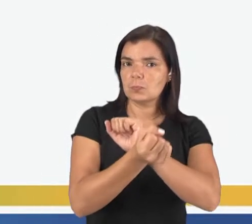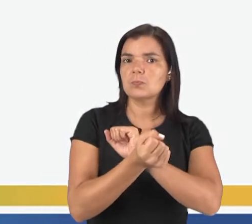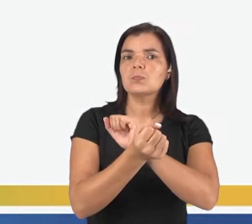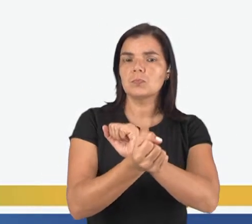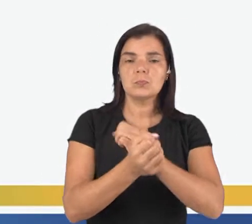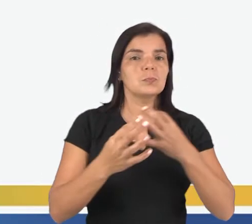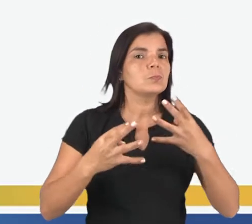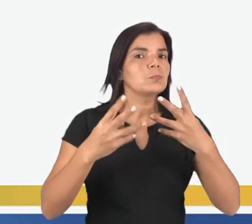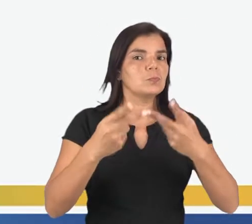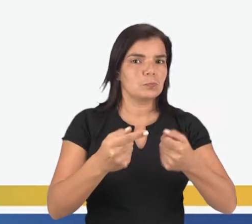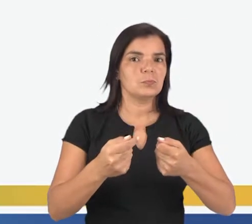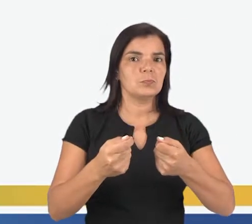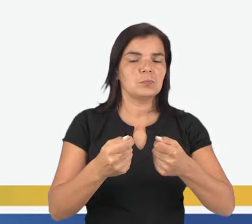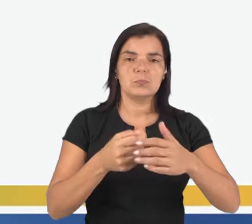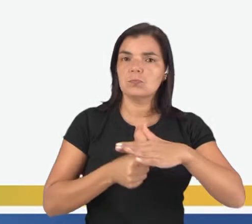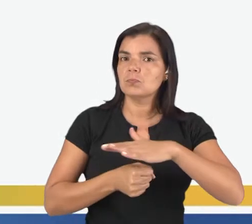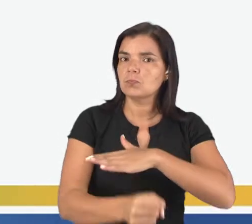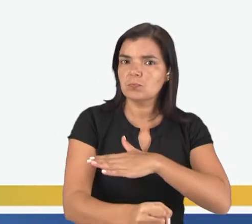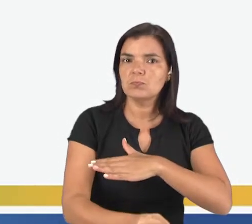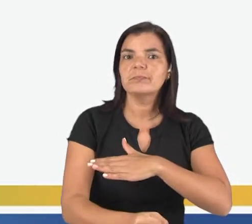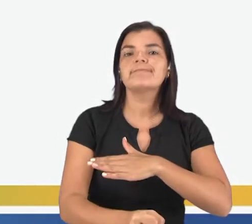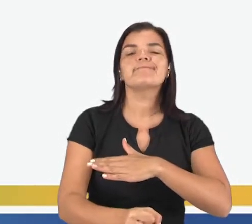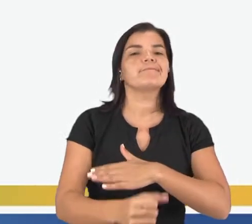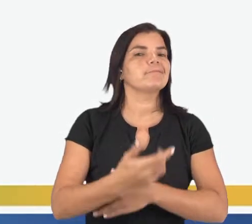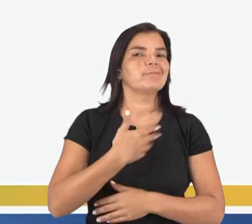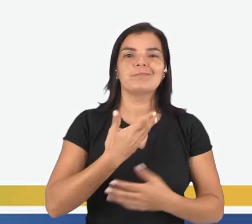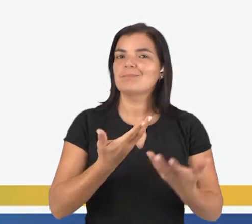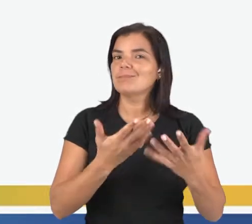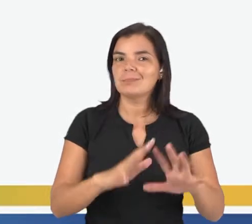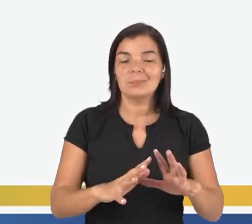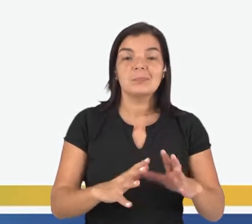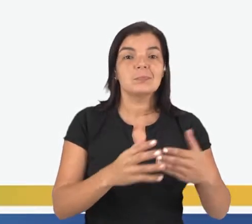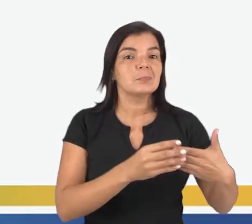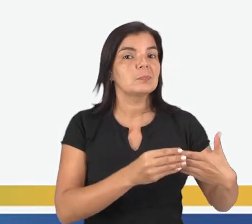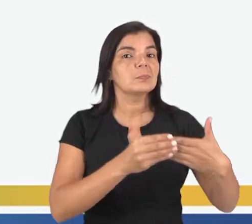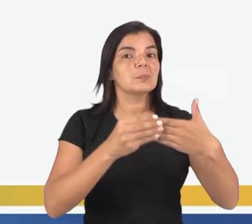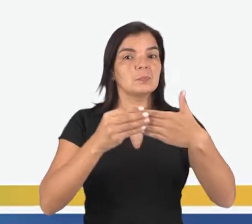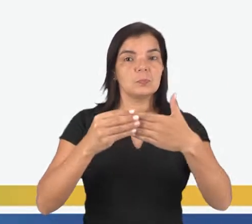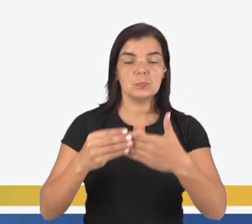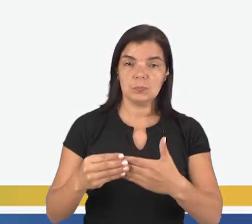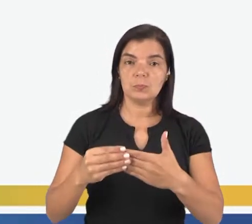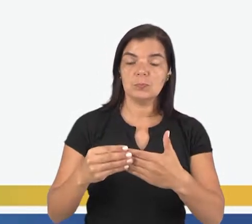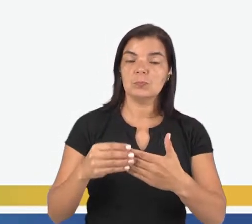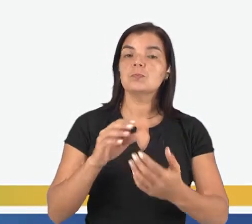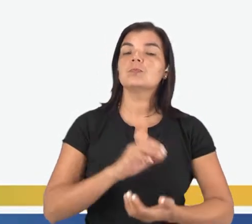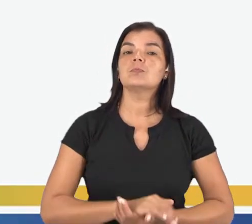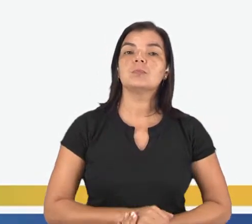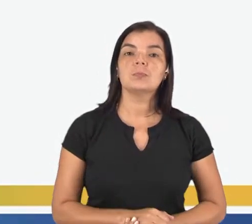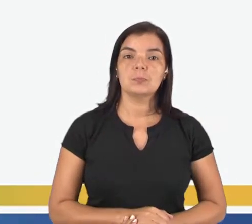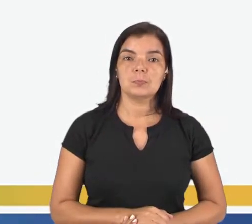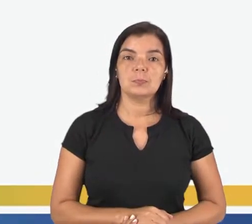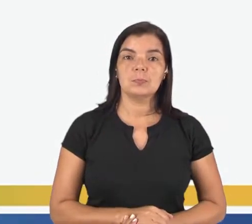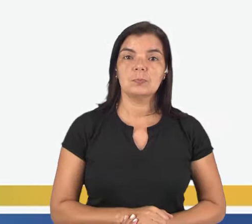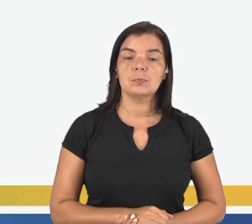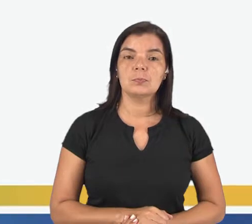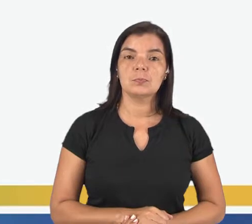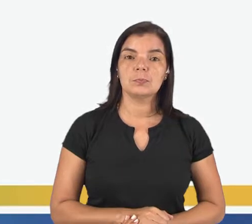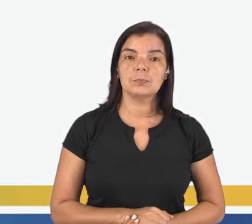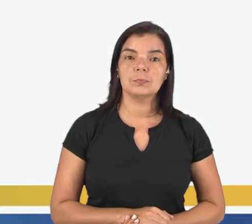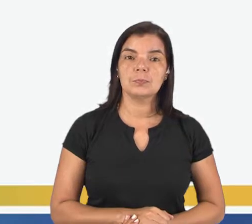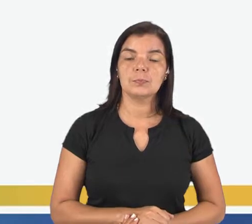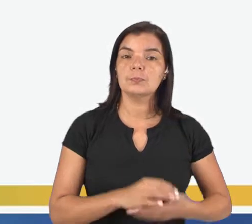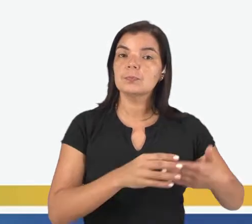deles, todos eles vieram de contra vontade, tá? Eles foram trazidos pelos